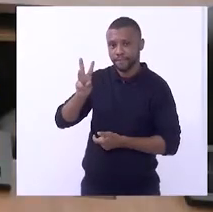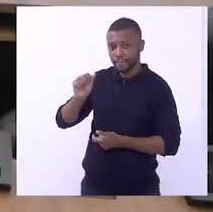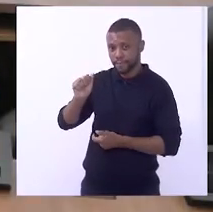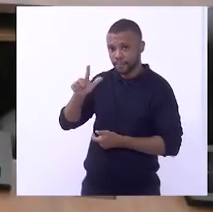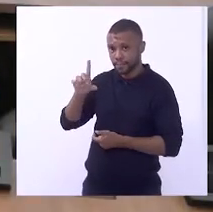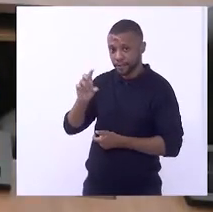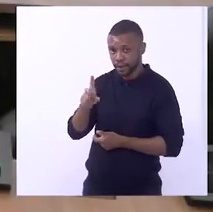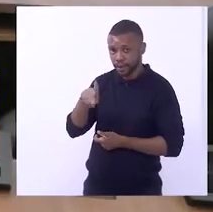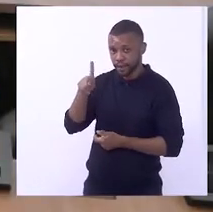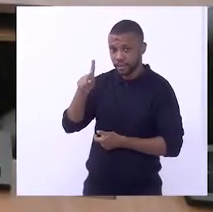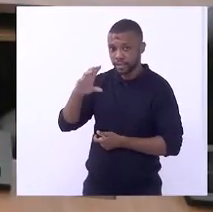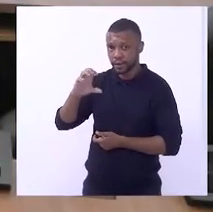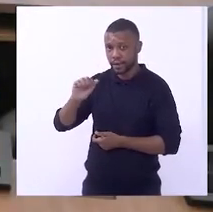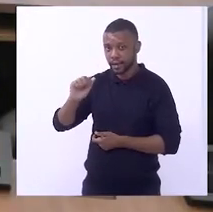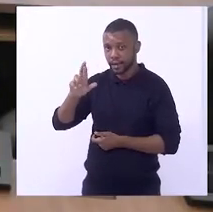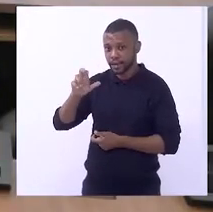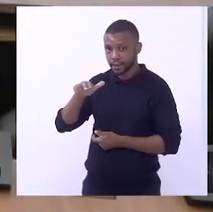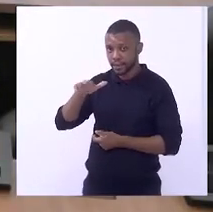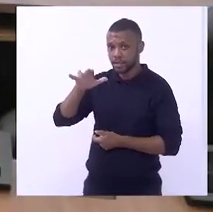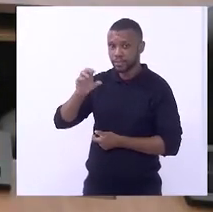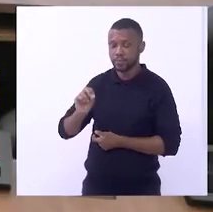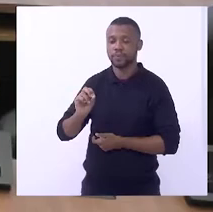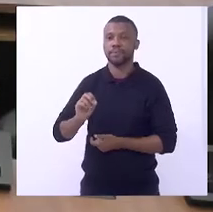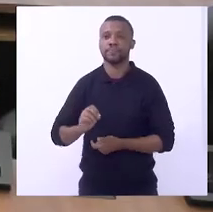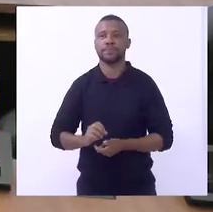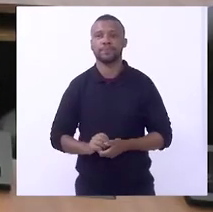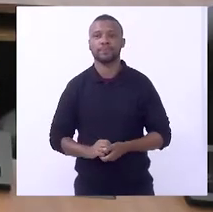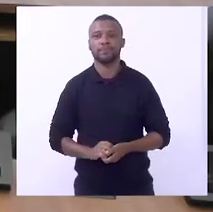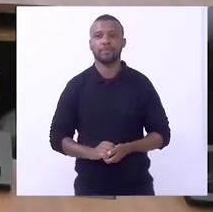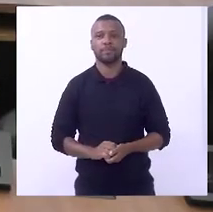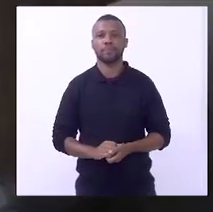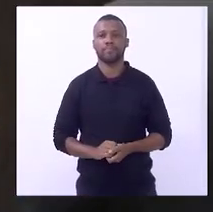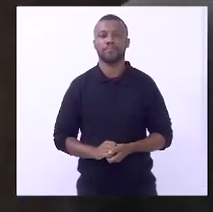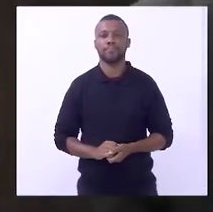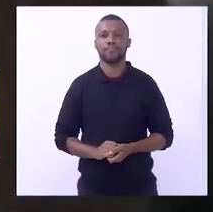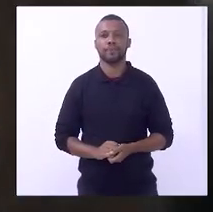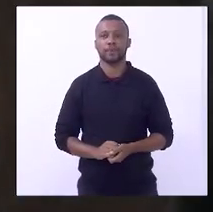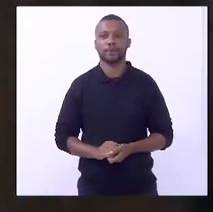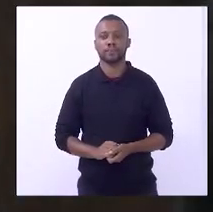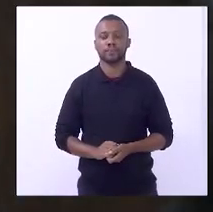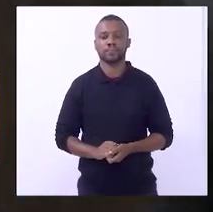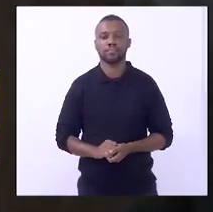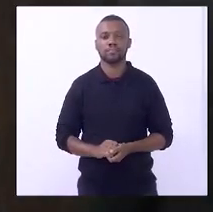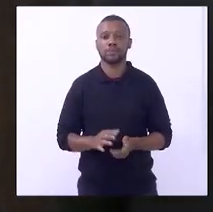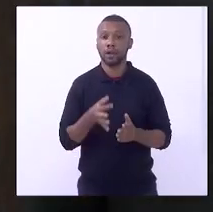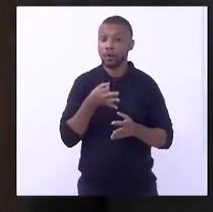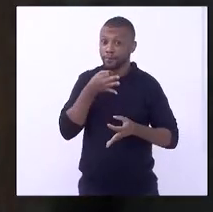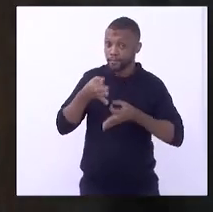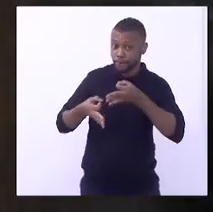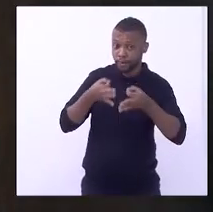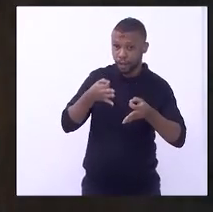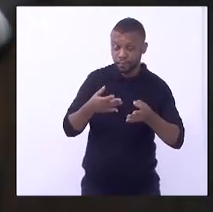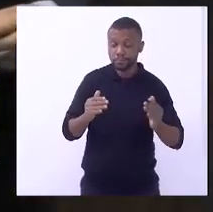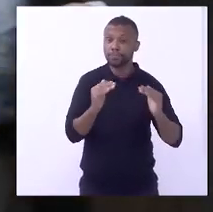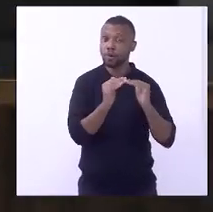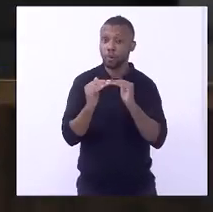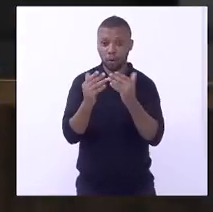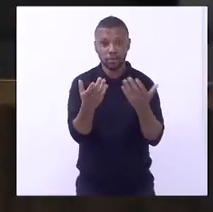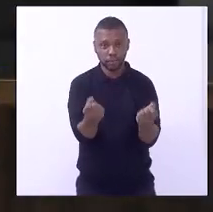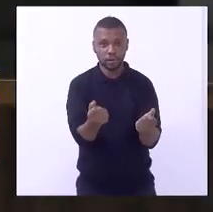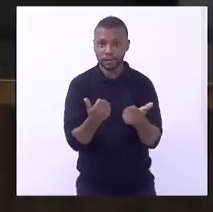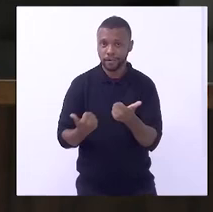Marcos. CPI, ok? Nota 10, nota 10. Parecer favorável.